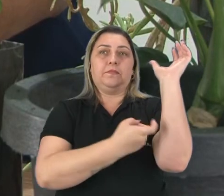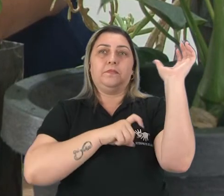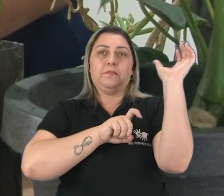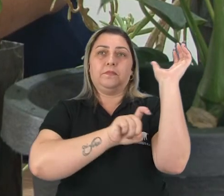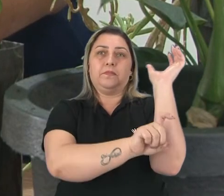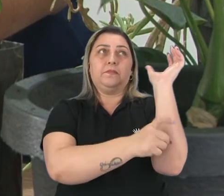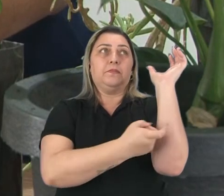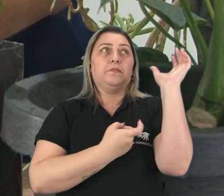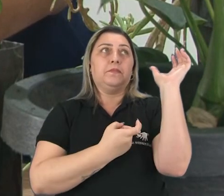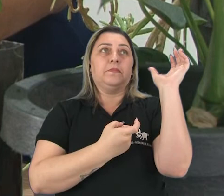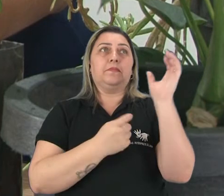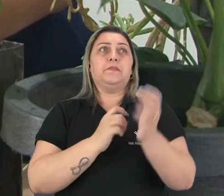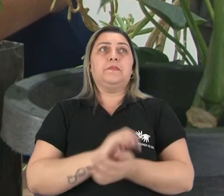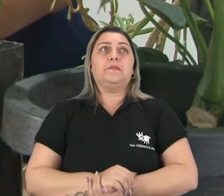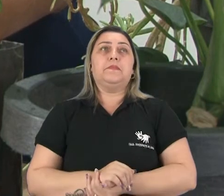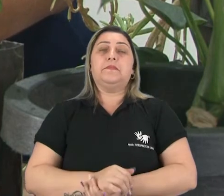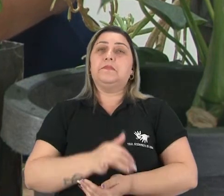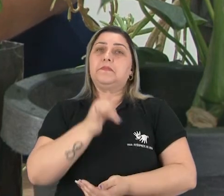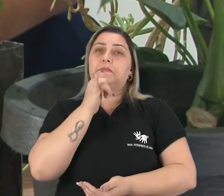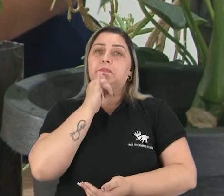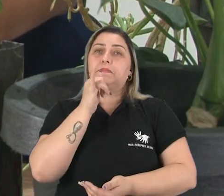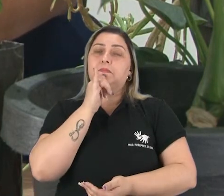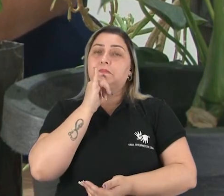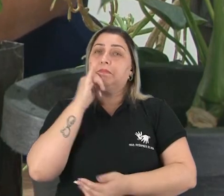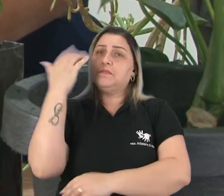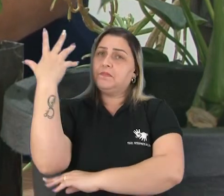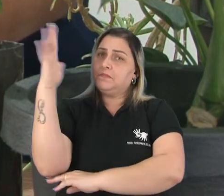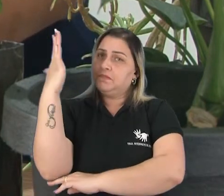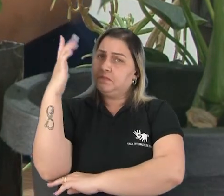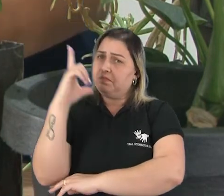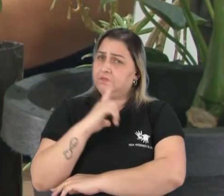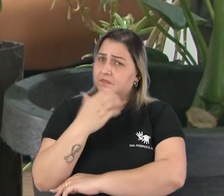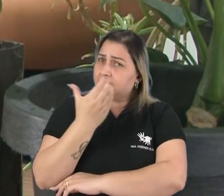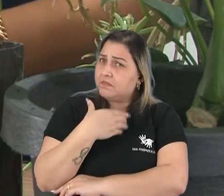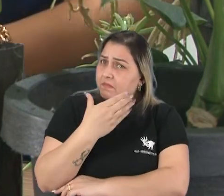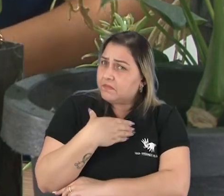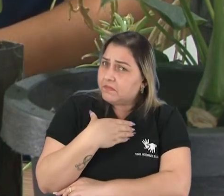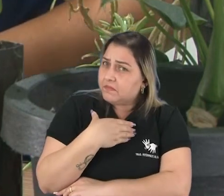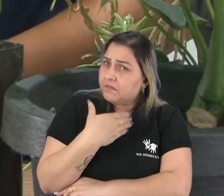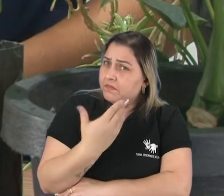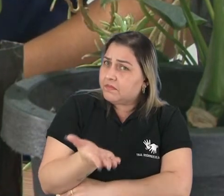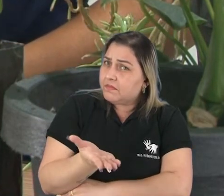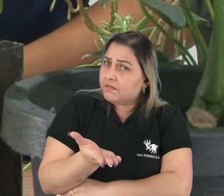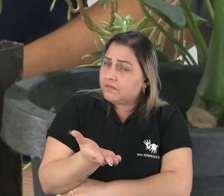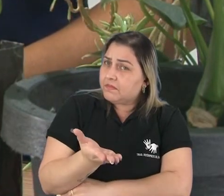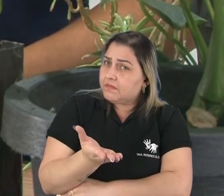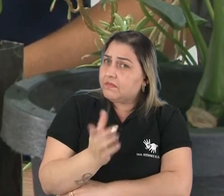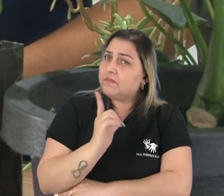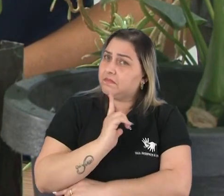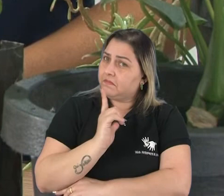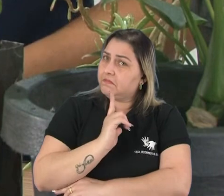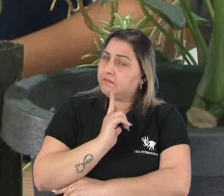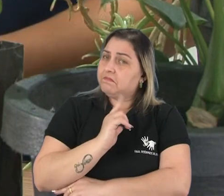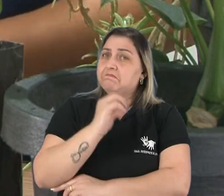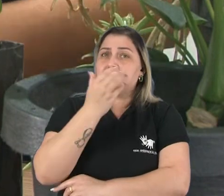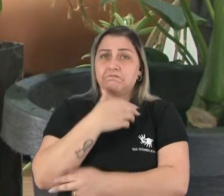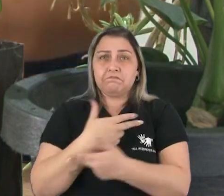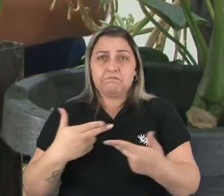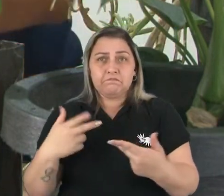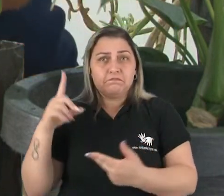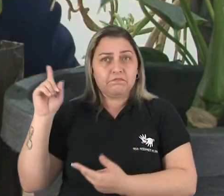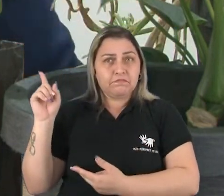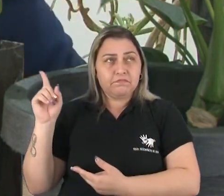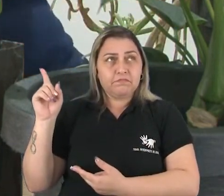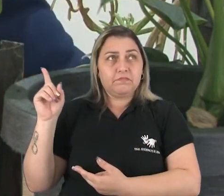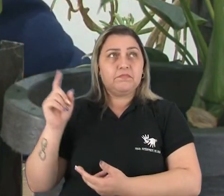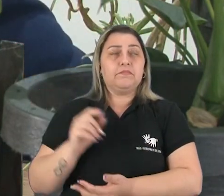Cacto. Cacto é exemplo de uma planta frutífera? Será que cacto é uma planta